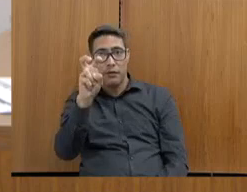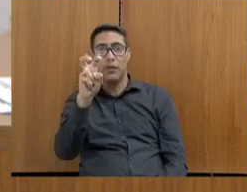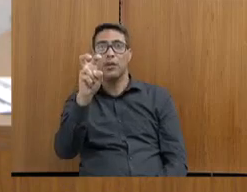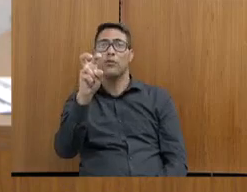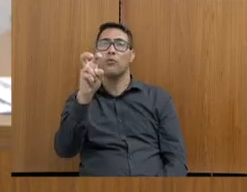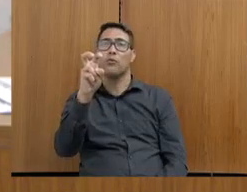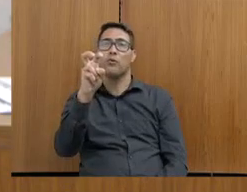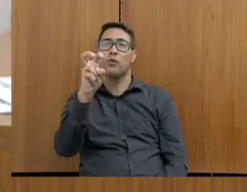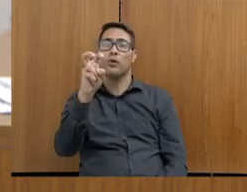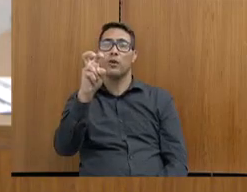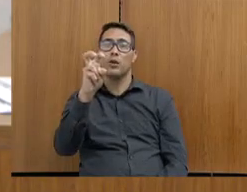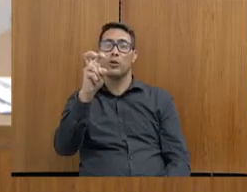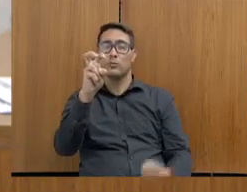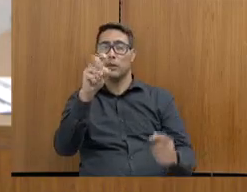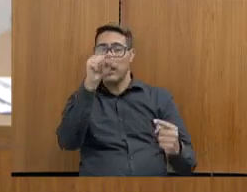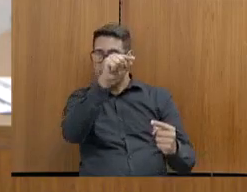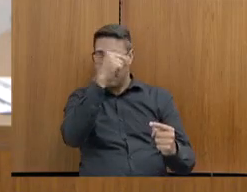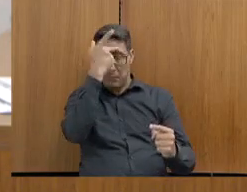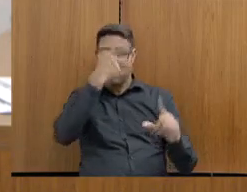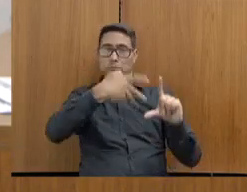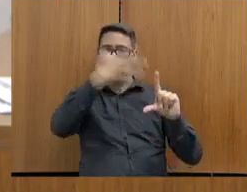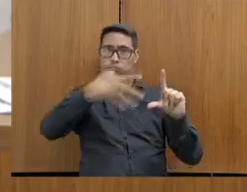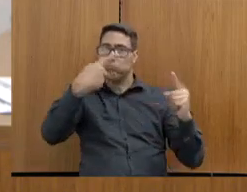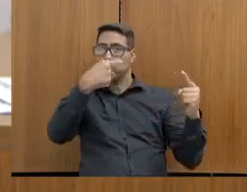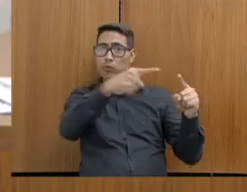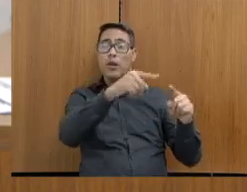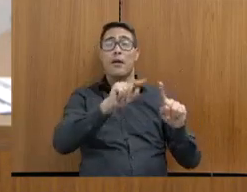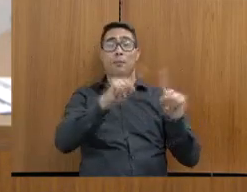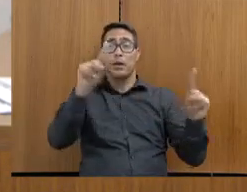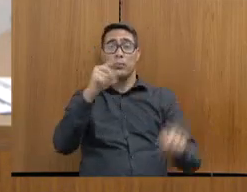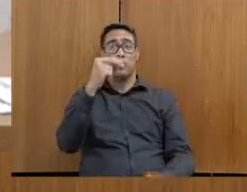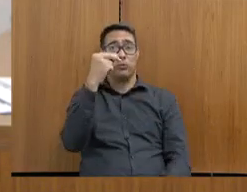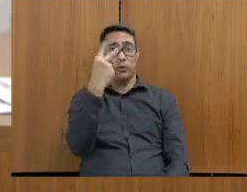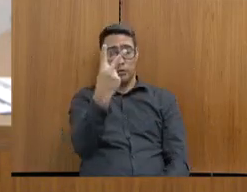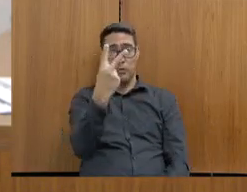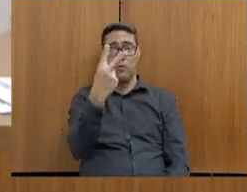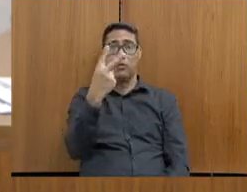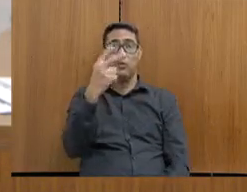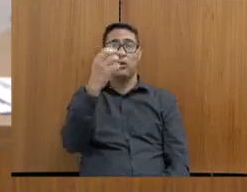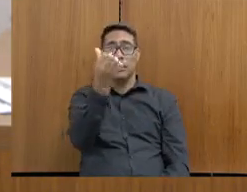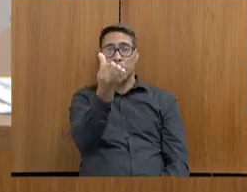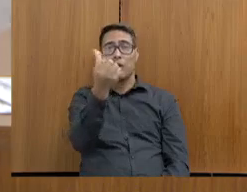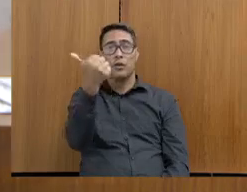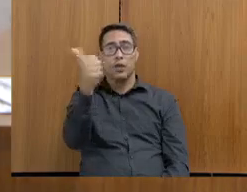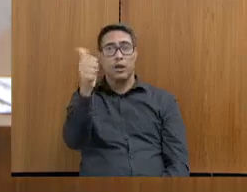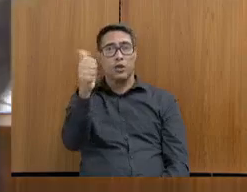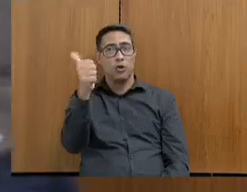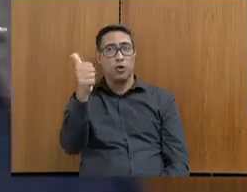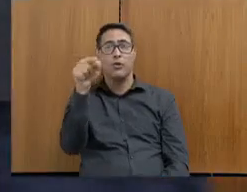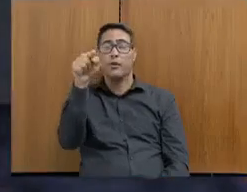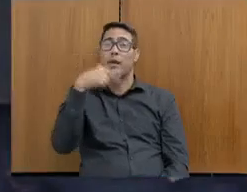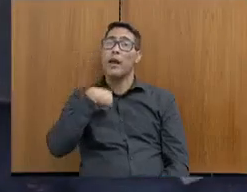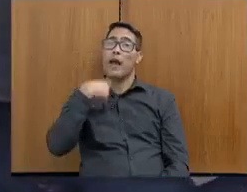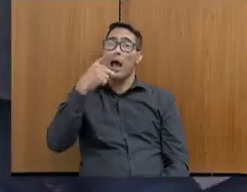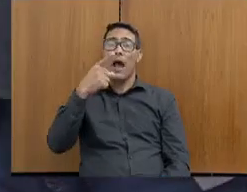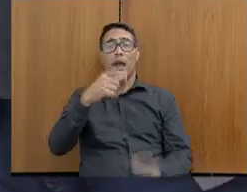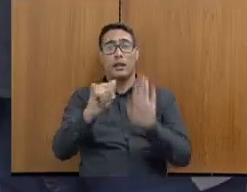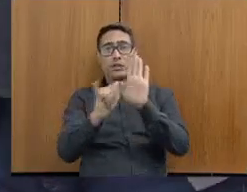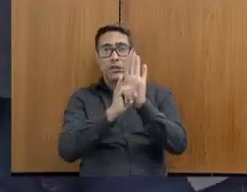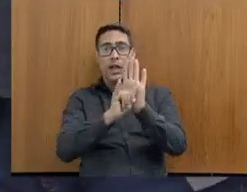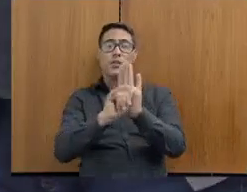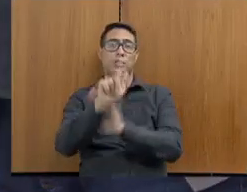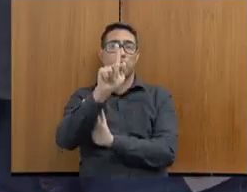lgbtfobia só que duas mil seiscentos e não tiveram a identidade de gênero informada eu